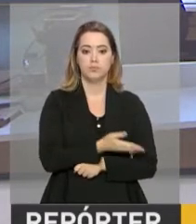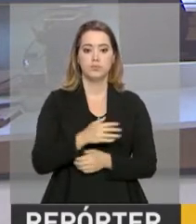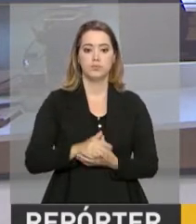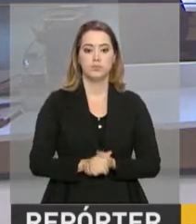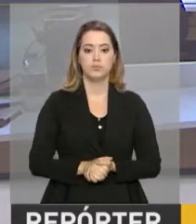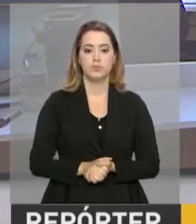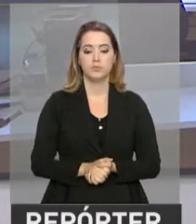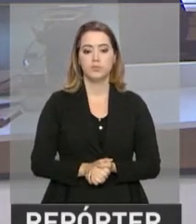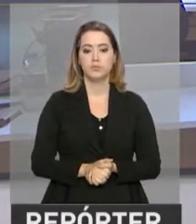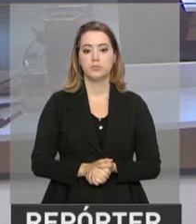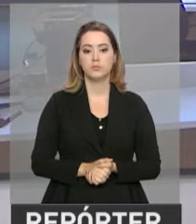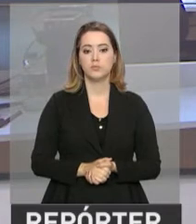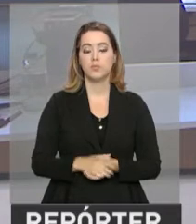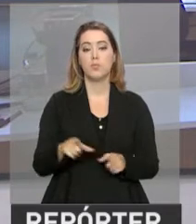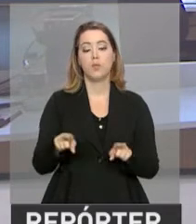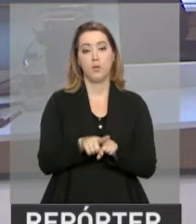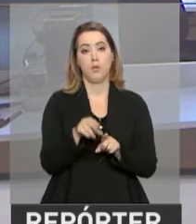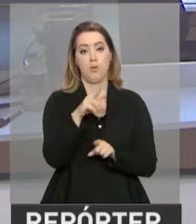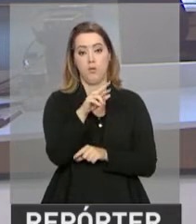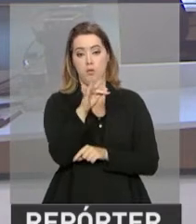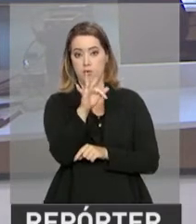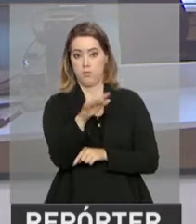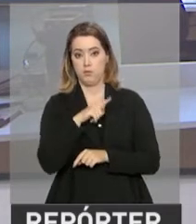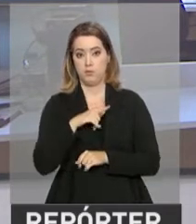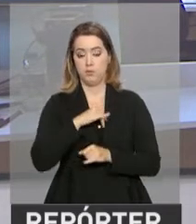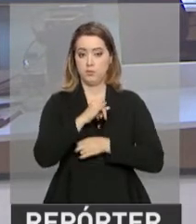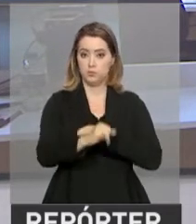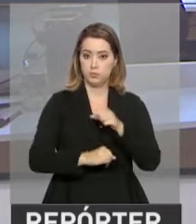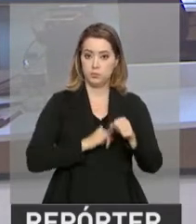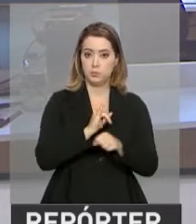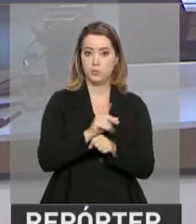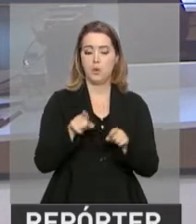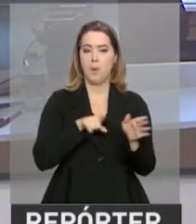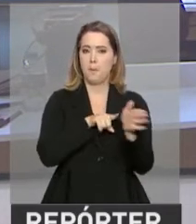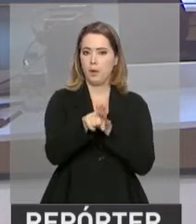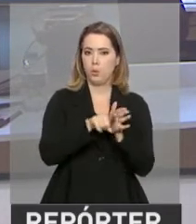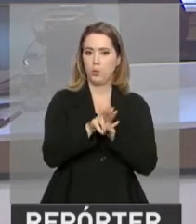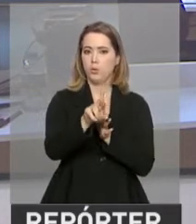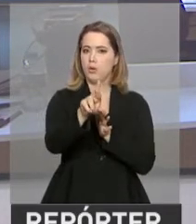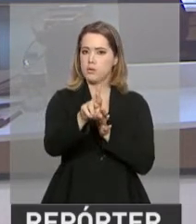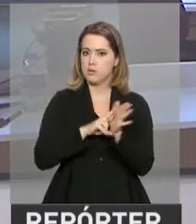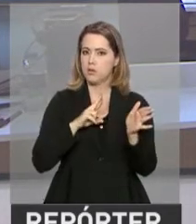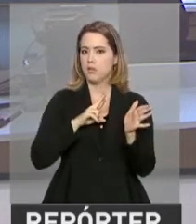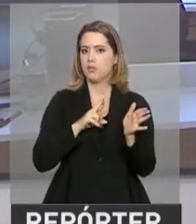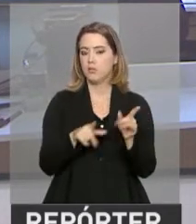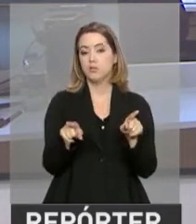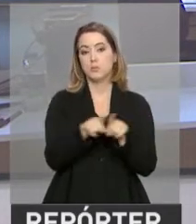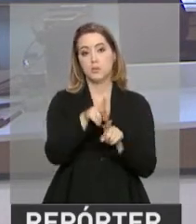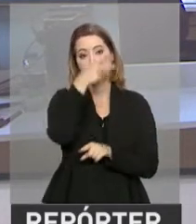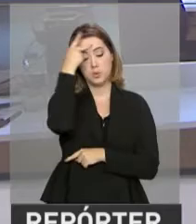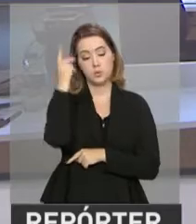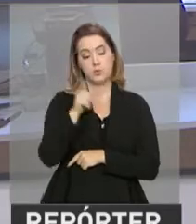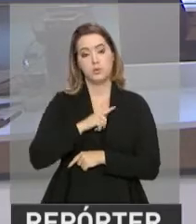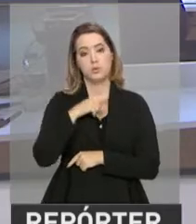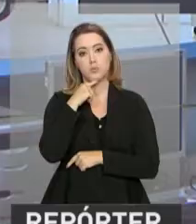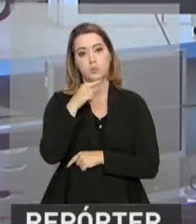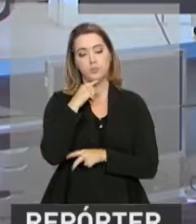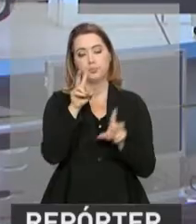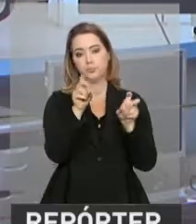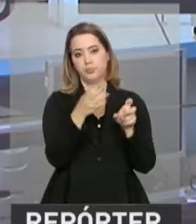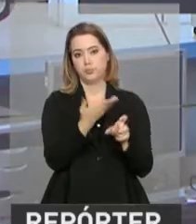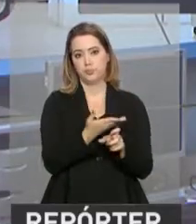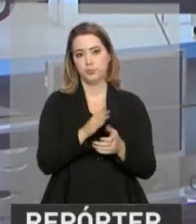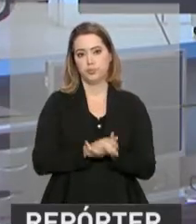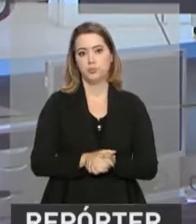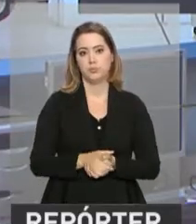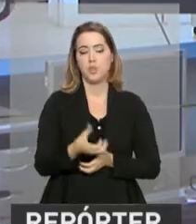receita.fazenda.gov.br a receita também tem na página da internet perguntas e respostas para quem tiver dúvidas sobre o tema